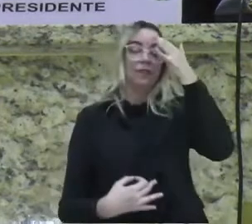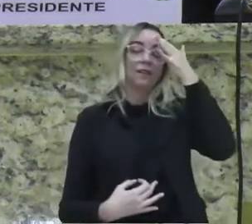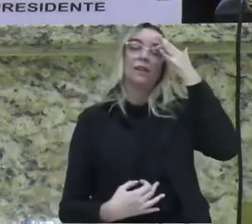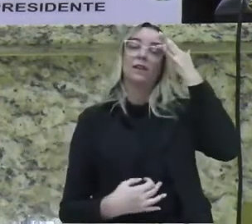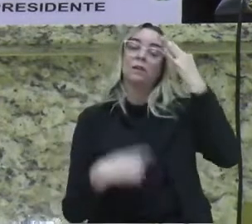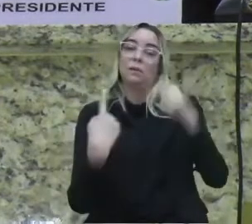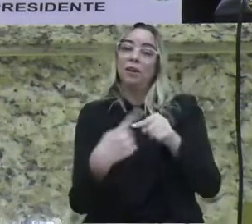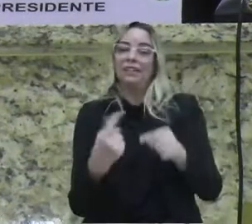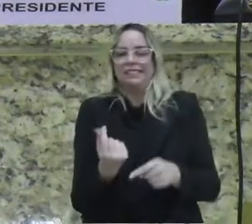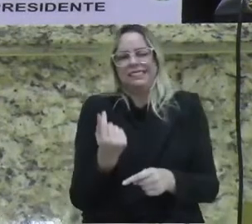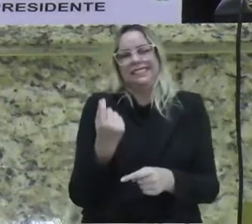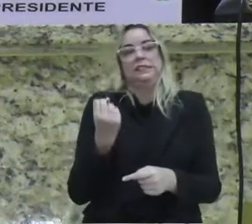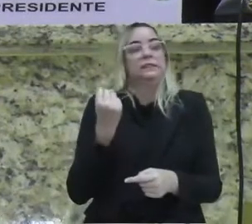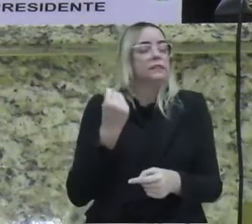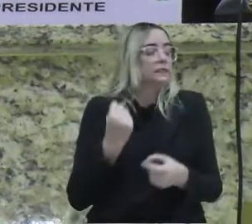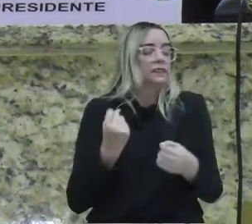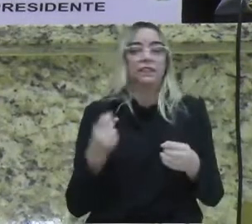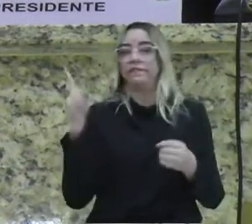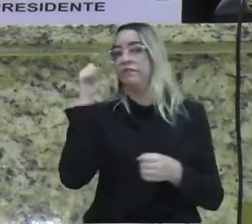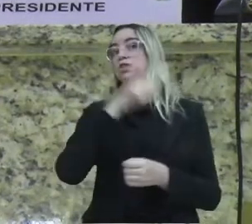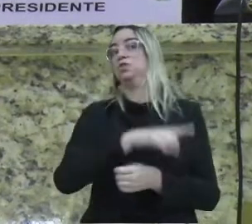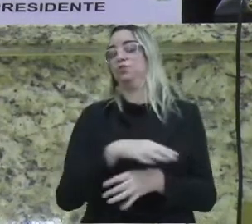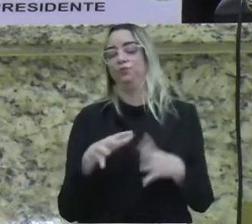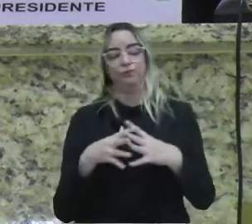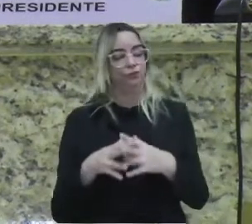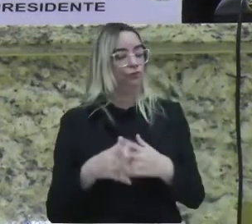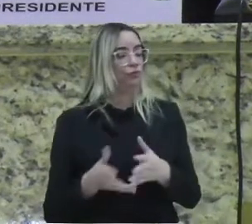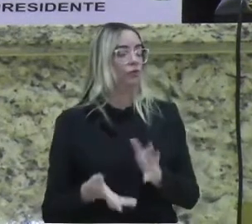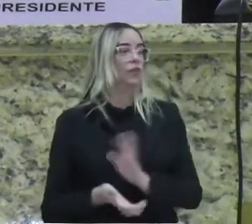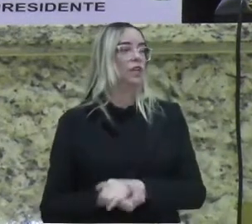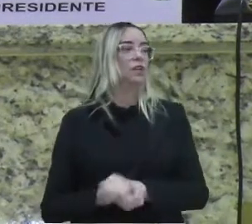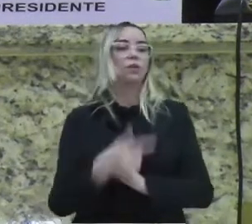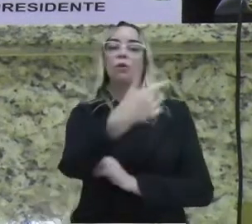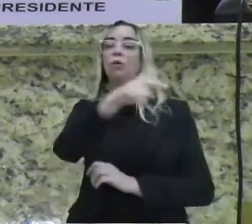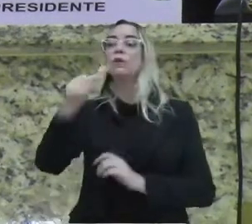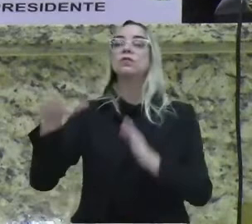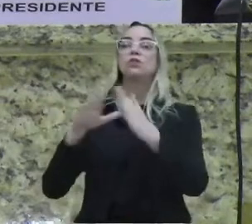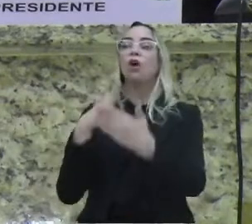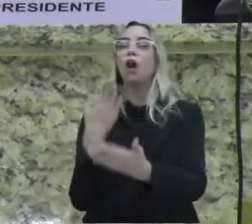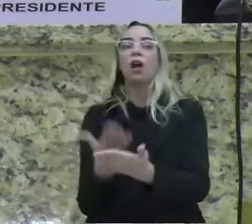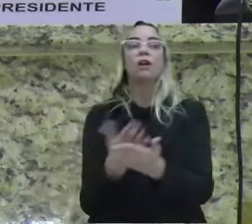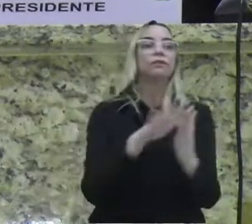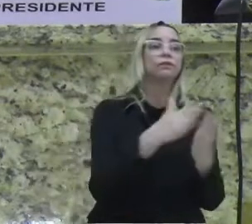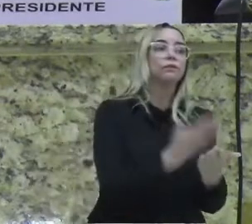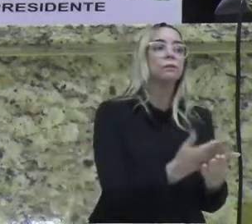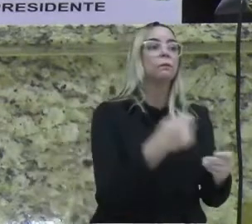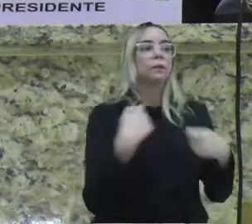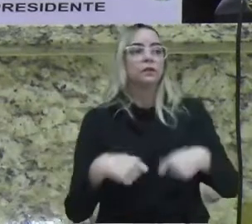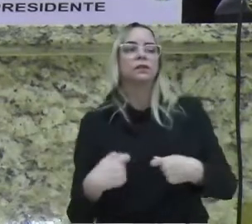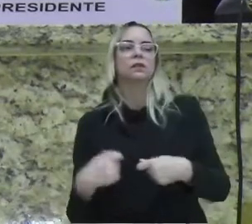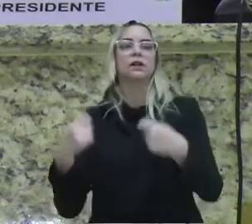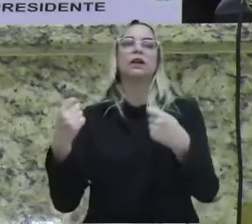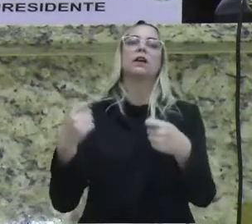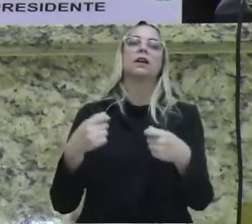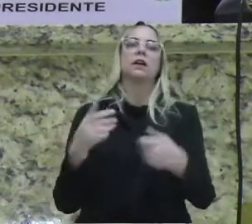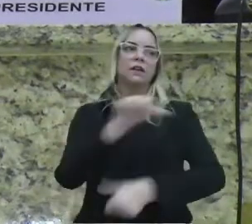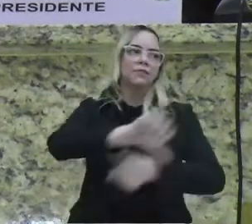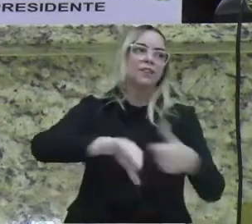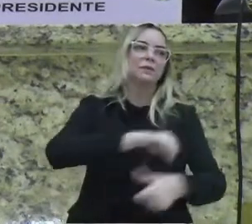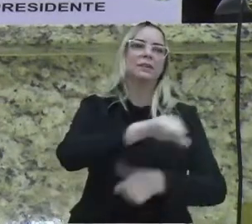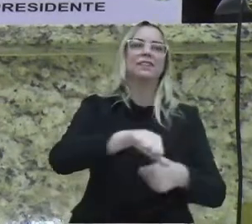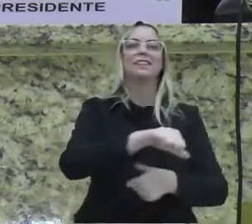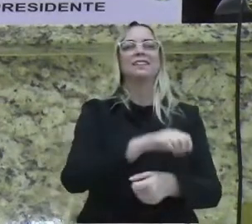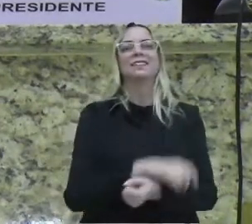esse tipo de manutenção. E temos outras escolas também que necessitam de reformas, mas a gente tem feito